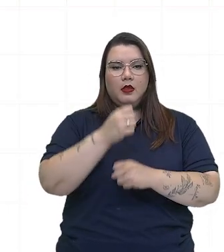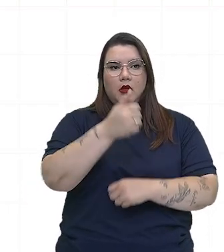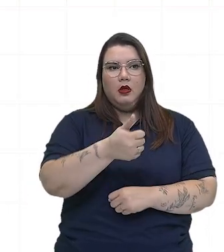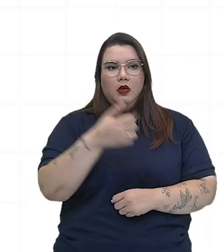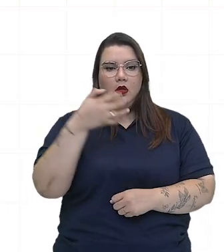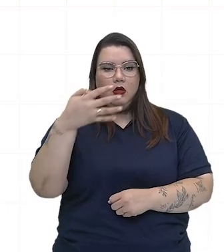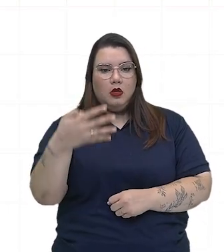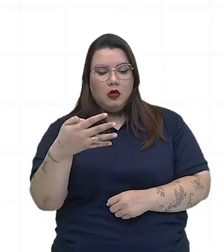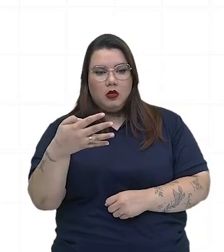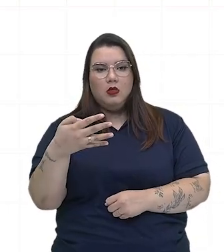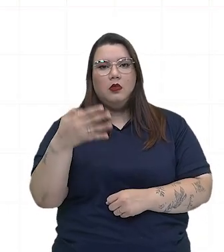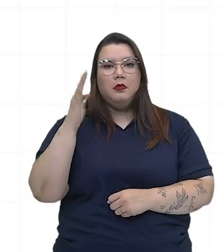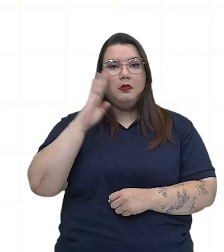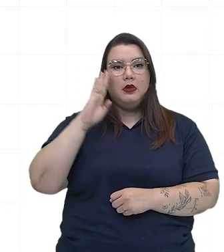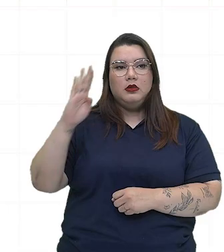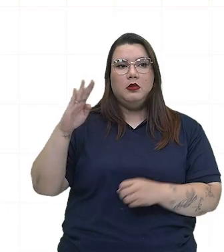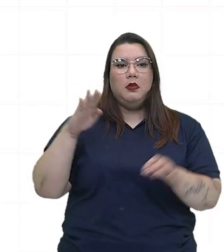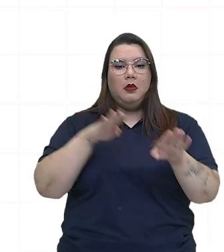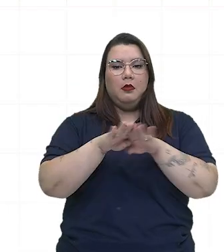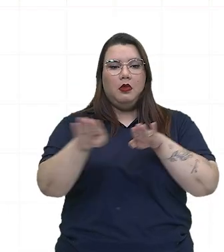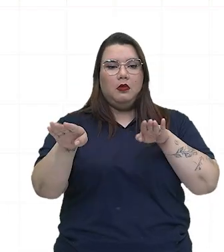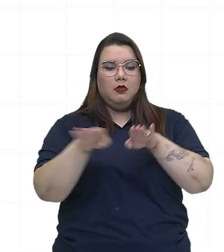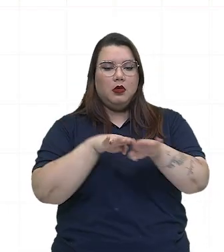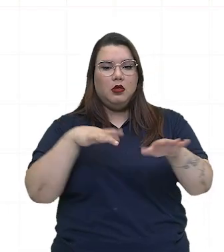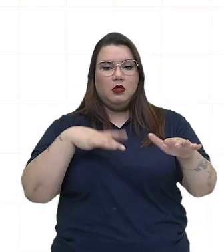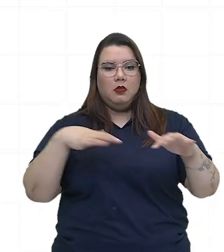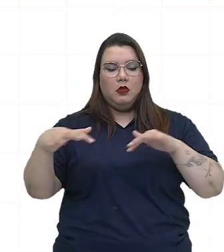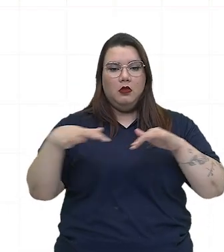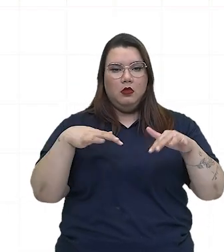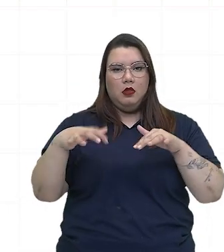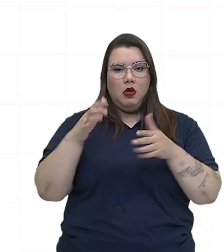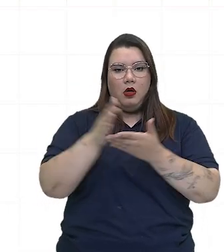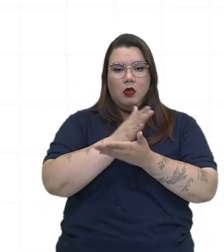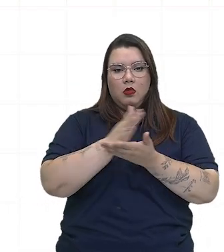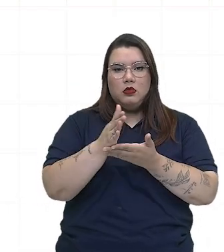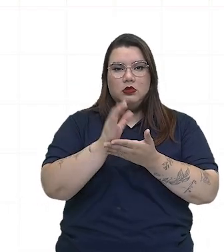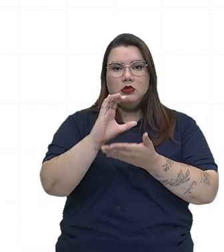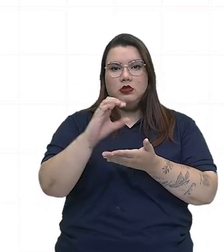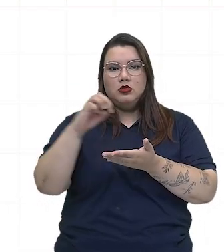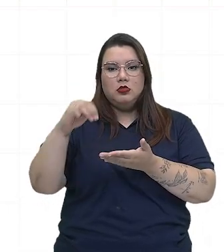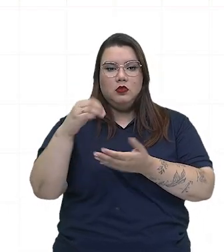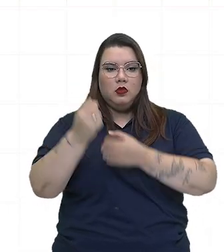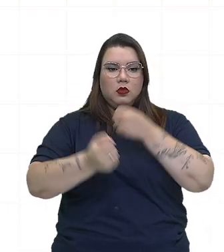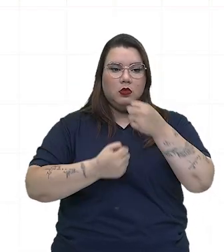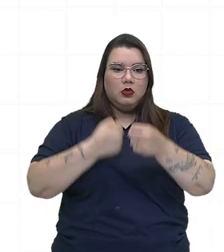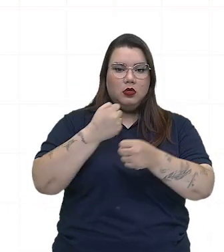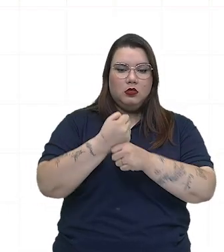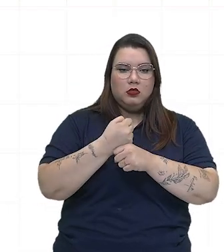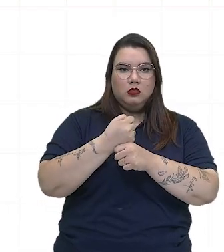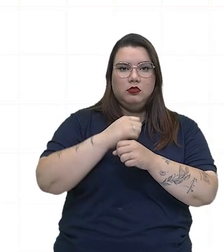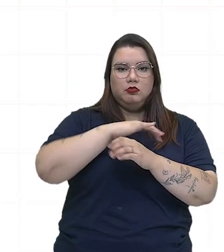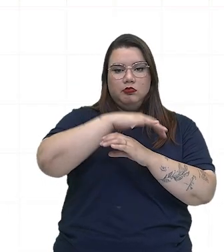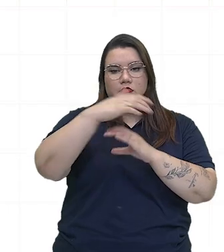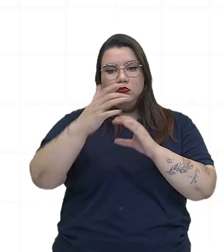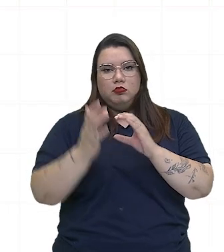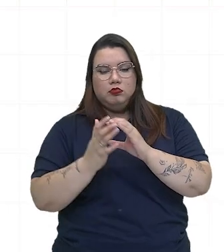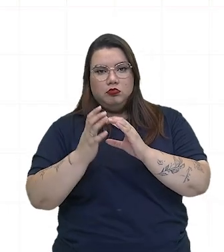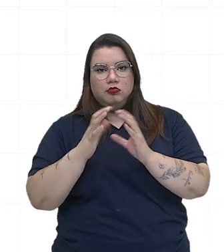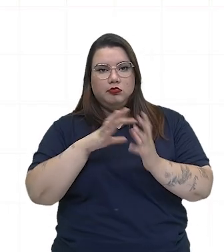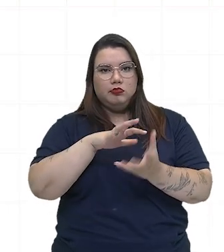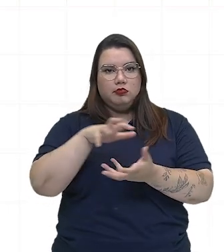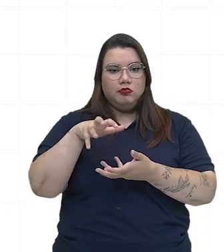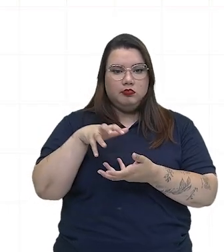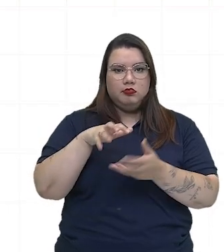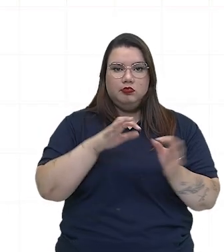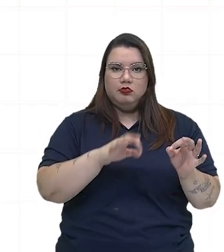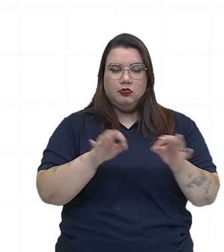grandes placas principais que se movimentam alguns centímetros por ano no manto terrestre. Então,